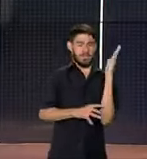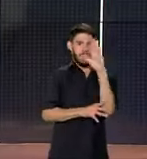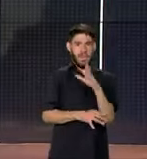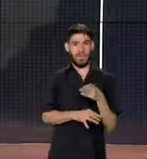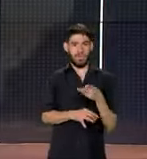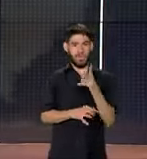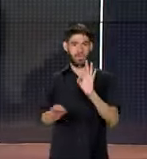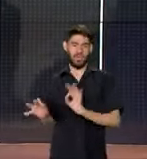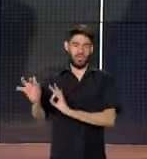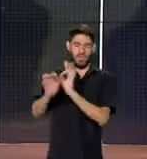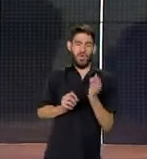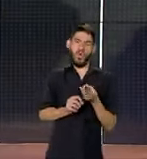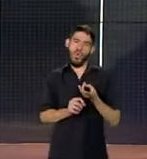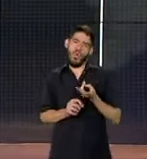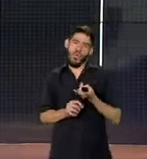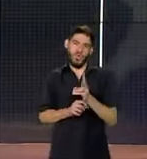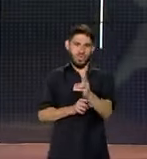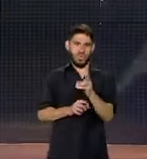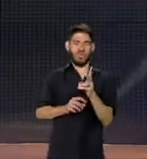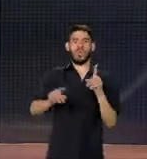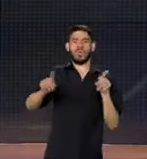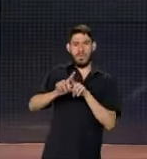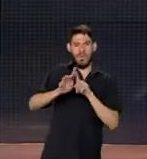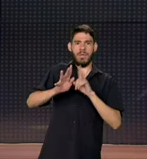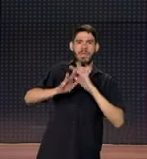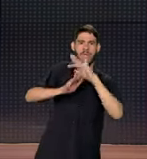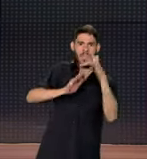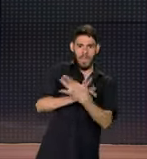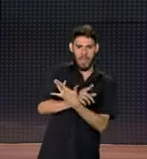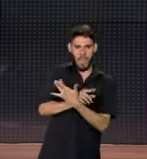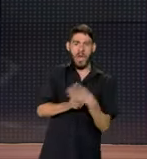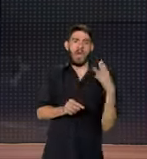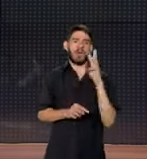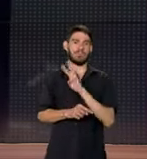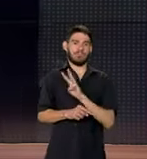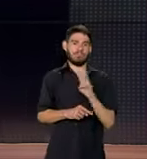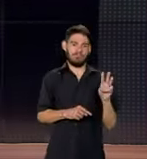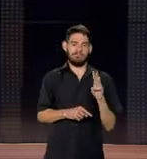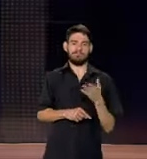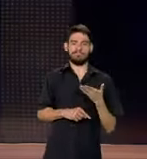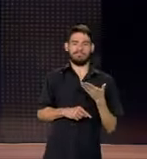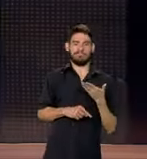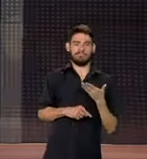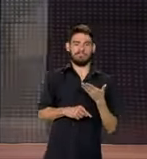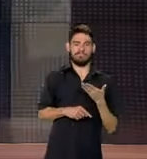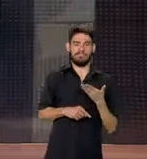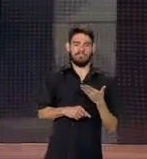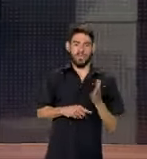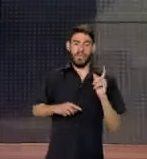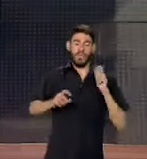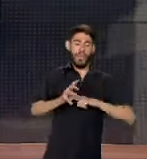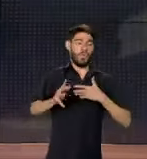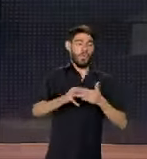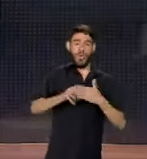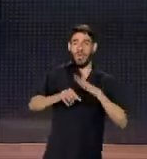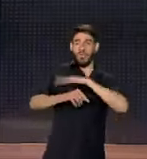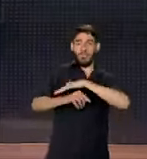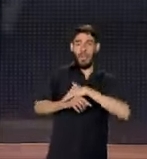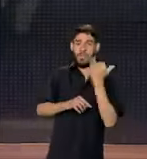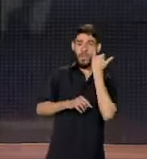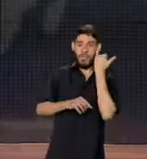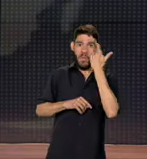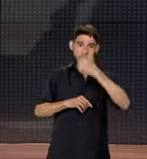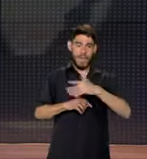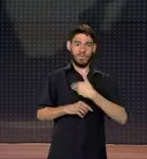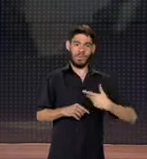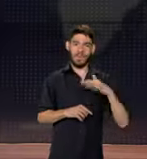Continue ligado no canal GOV, siga também as nossas redes sociais e acesse nossa agência de notícias. Voltamos a qualquer momento com mais informações